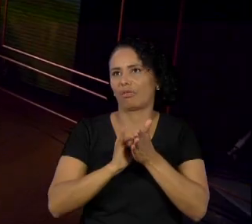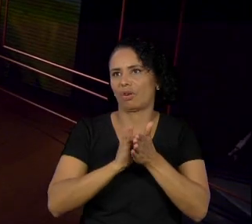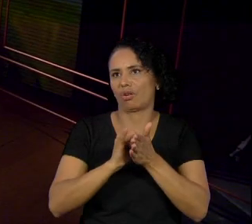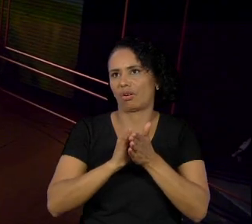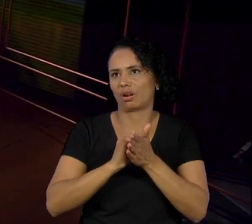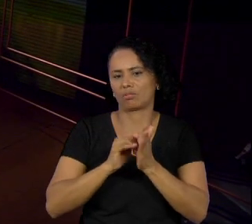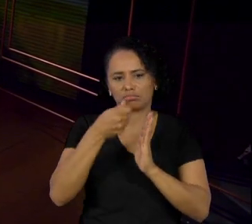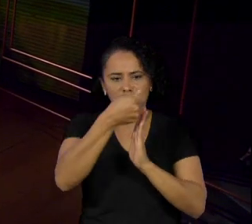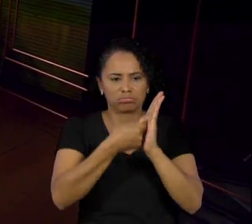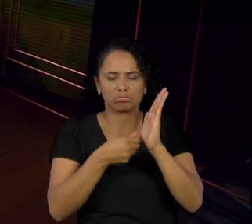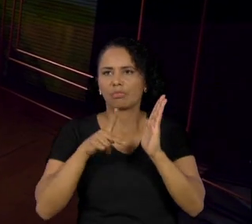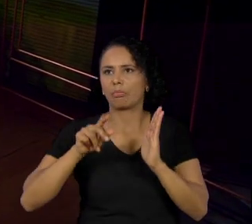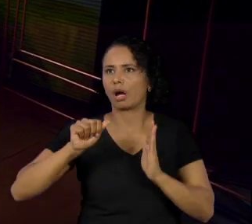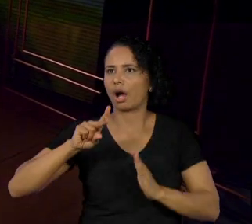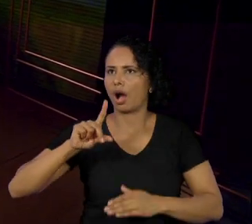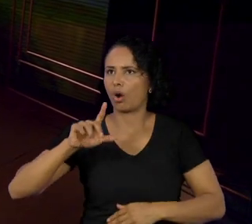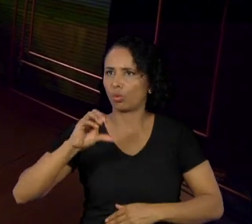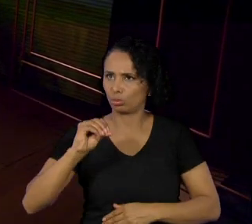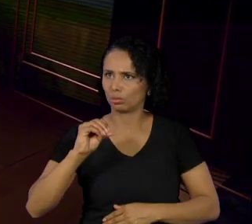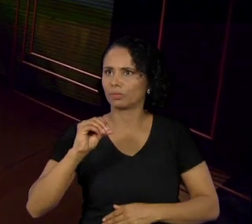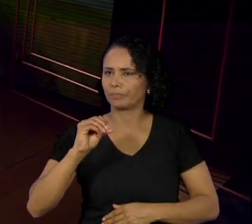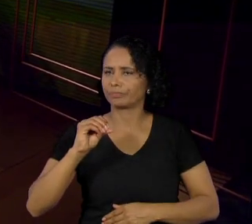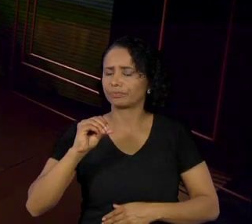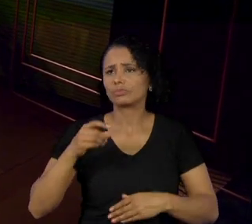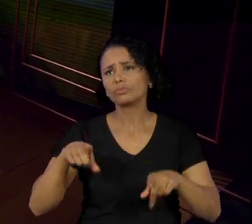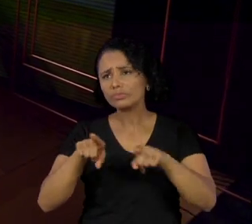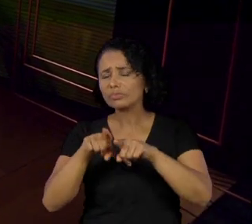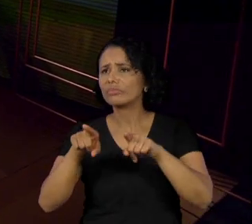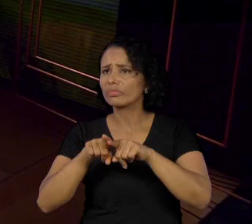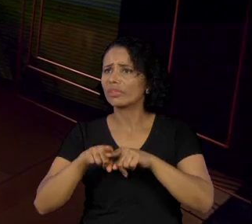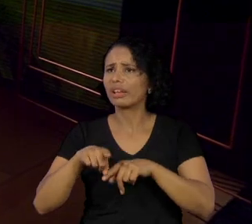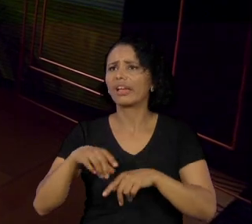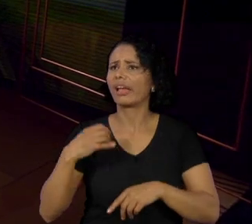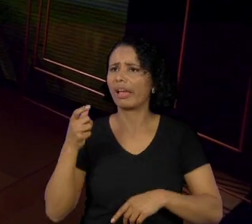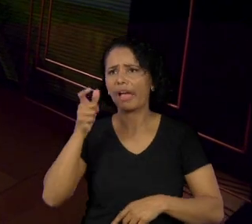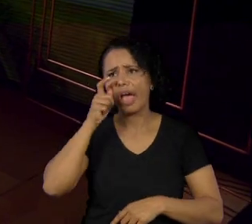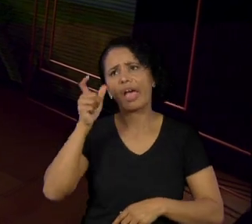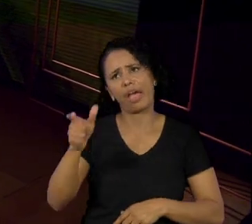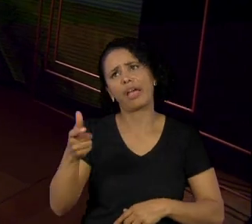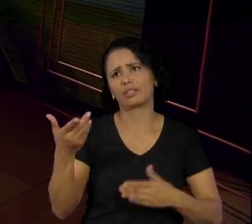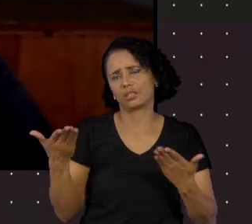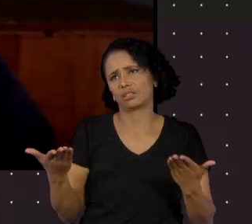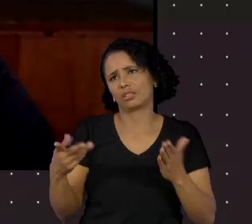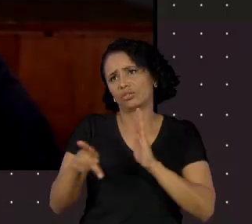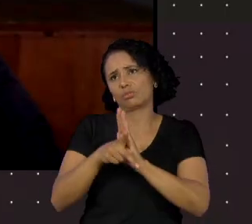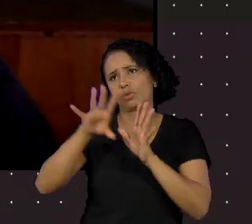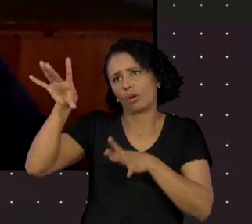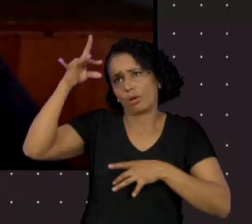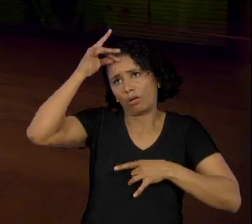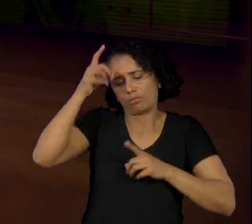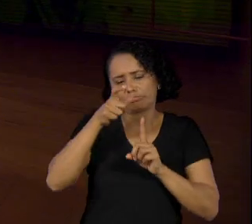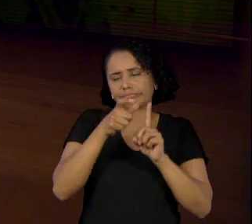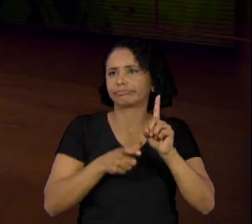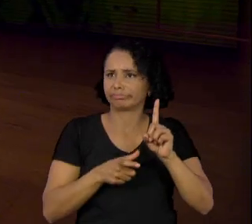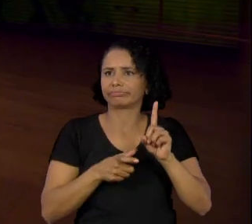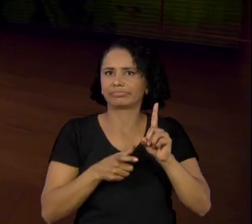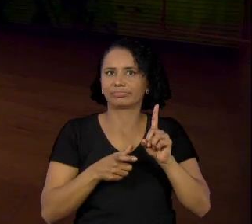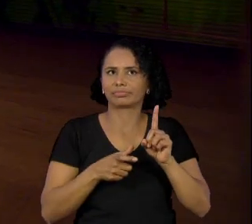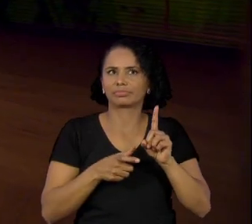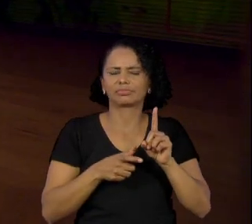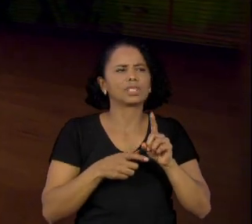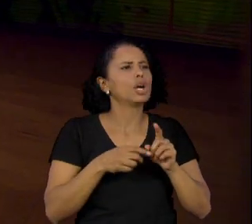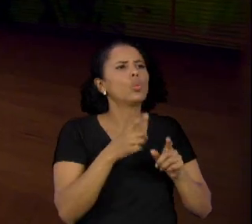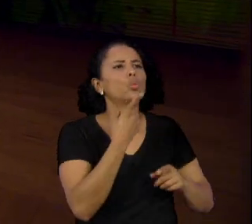Paulo Halme, essa questão também era muito interessante para a personagem. Aí no seu último